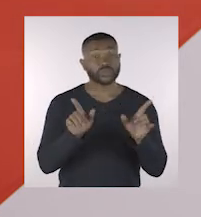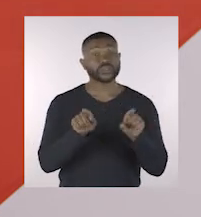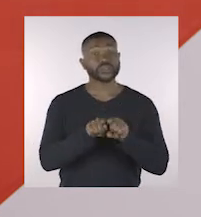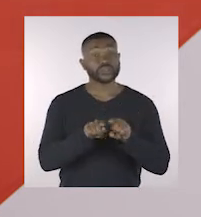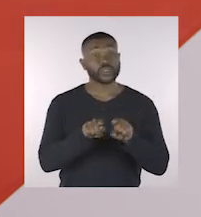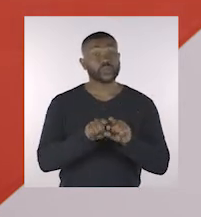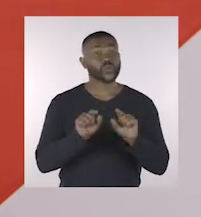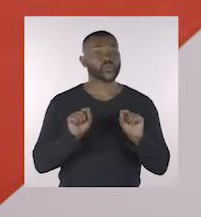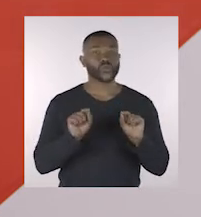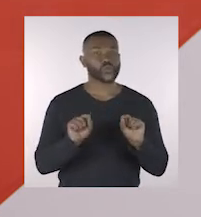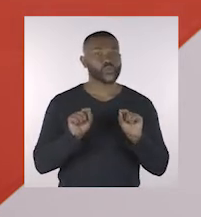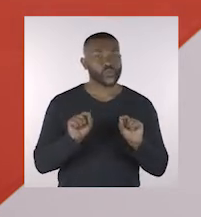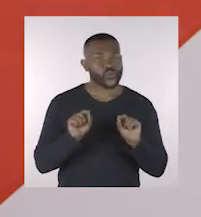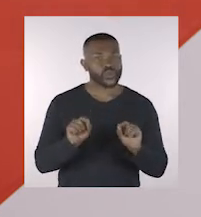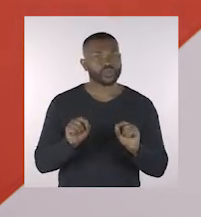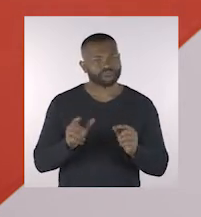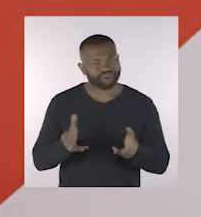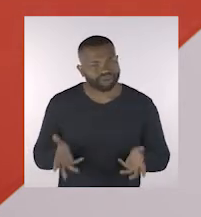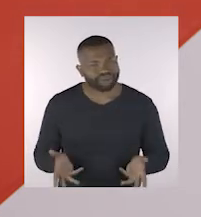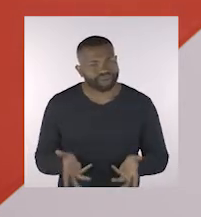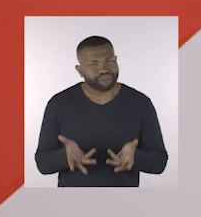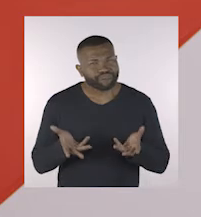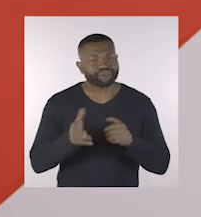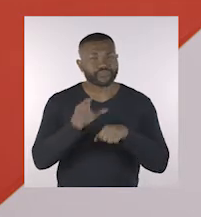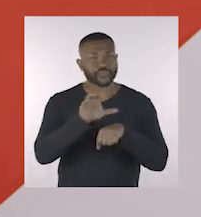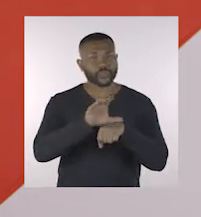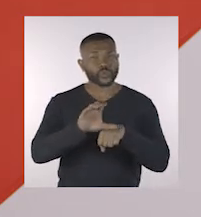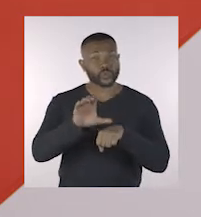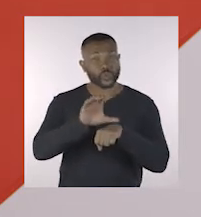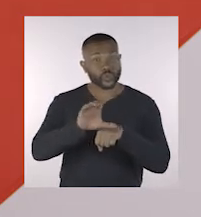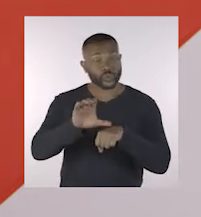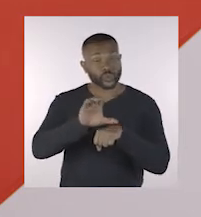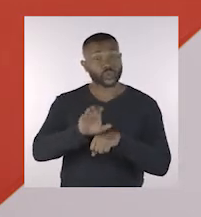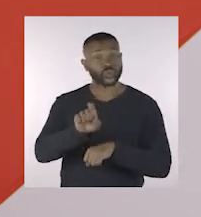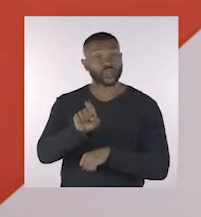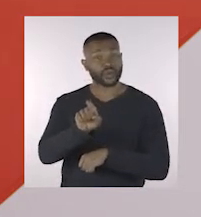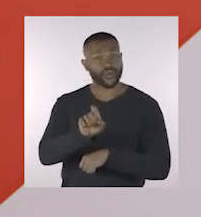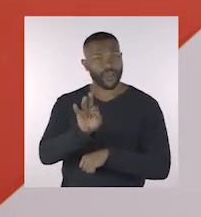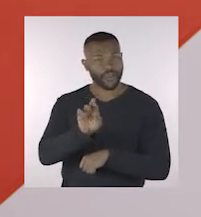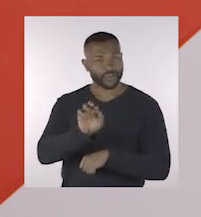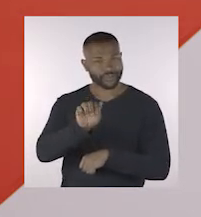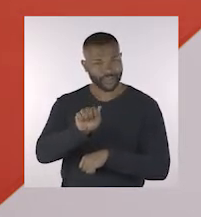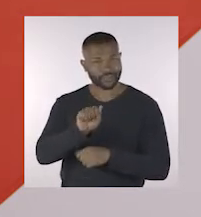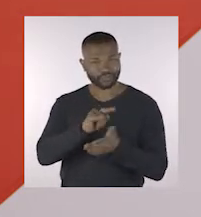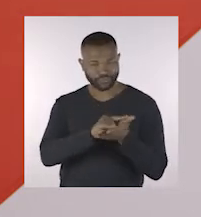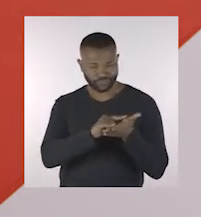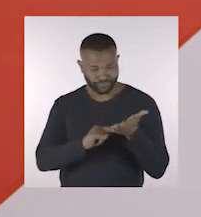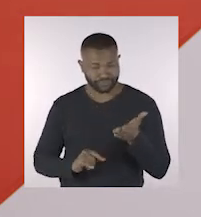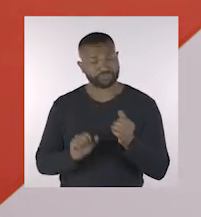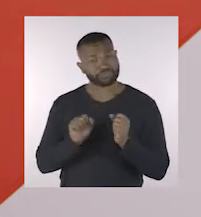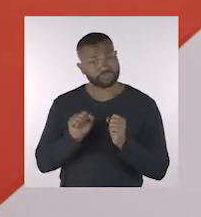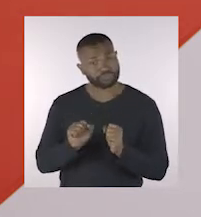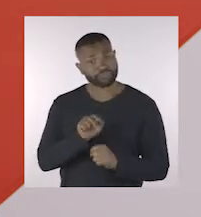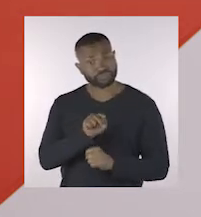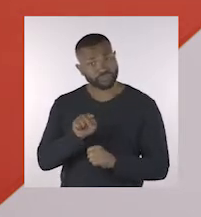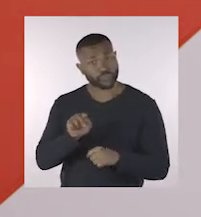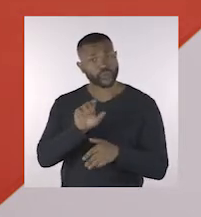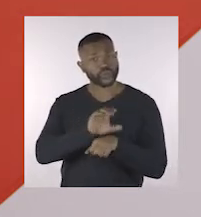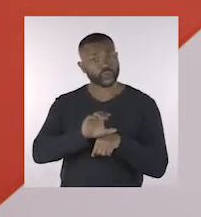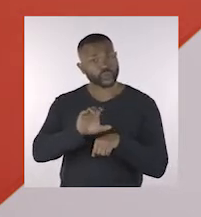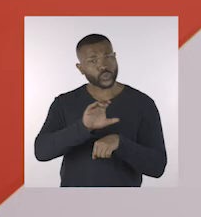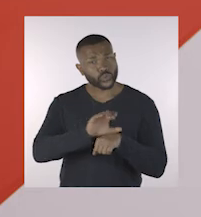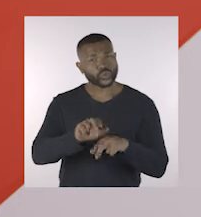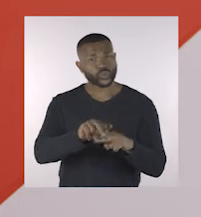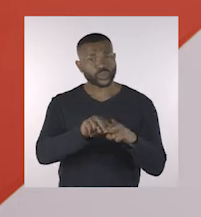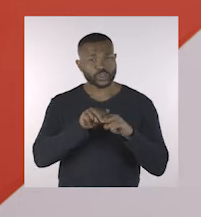permitir E intensificar os cursos extracurriculares fazer com que esses professores posso